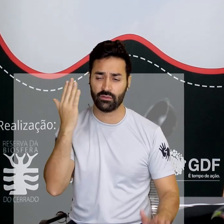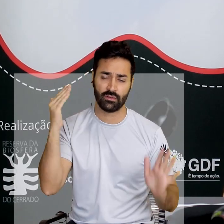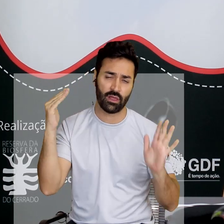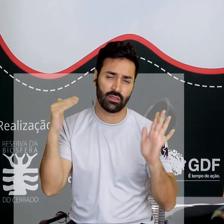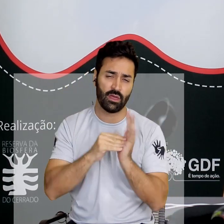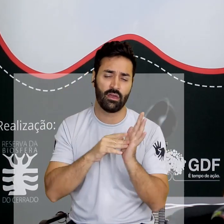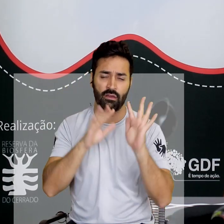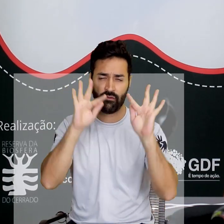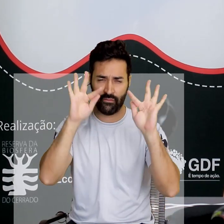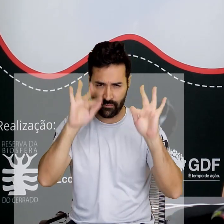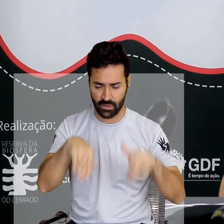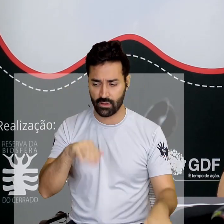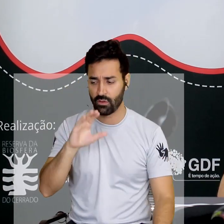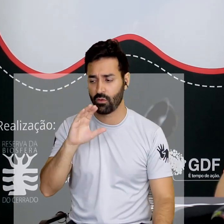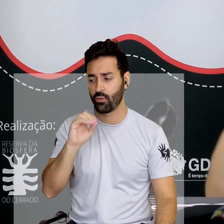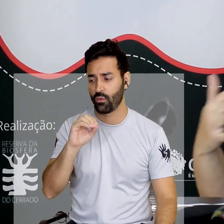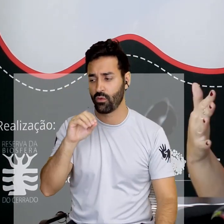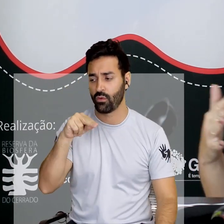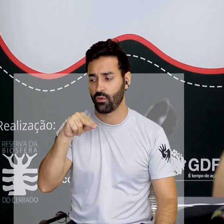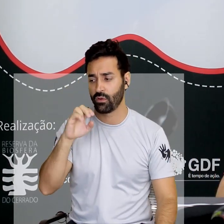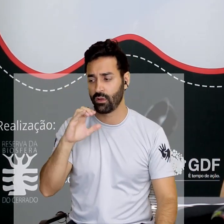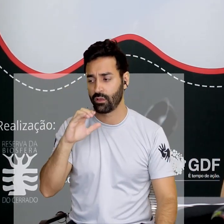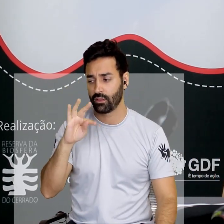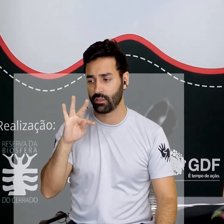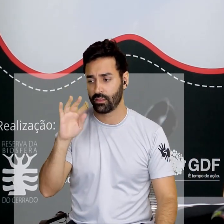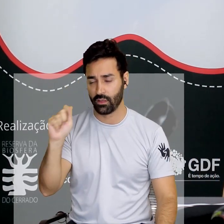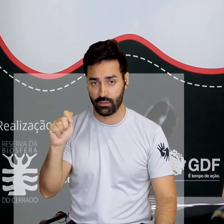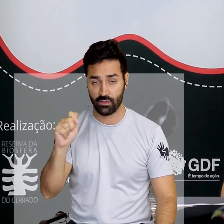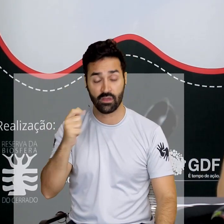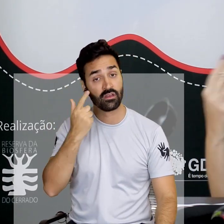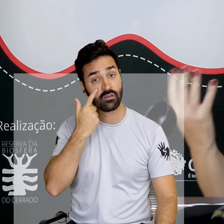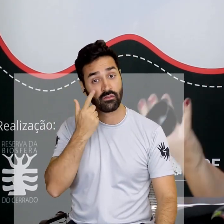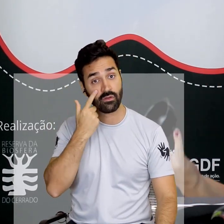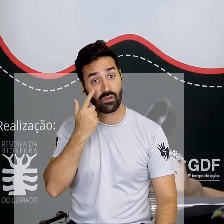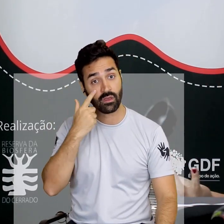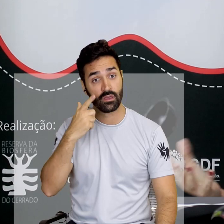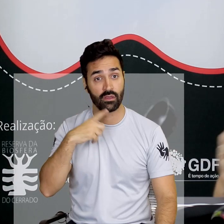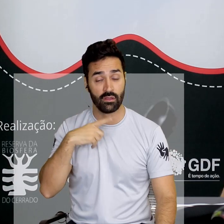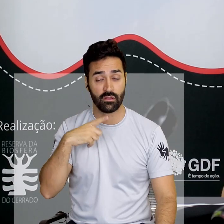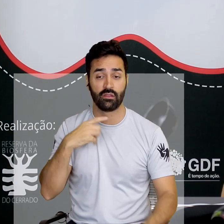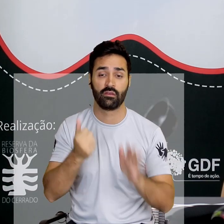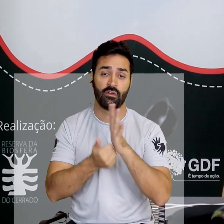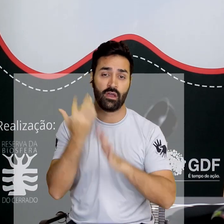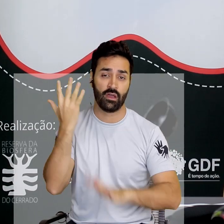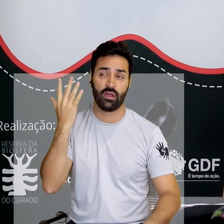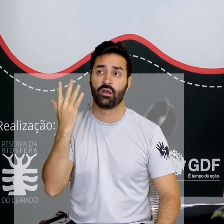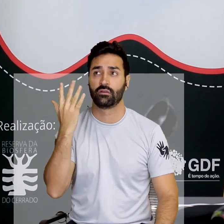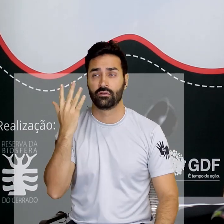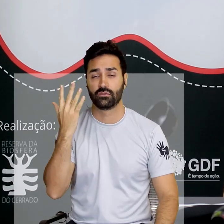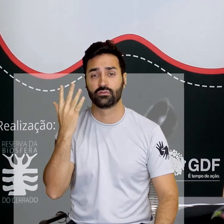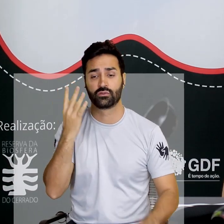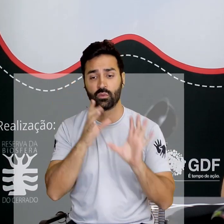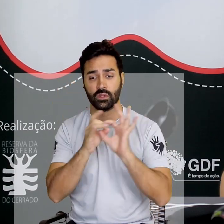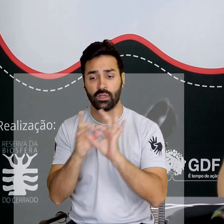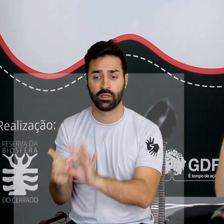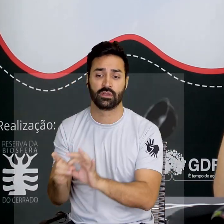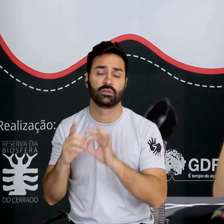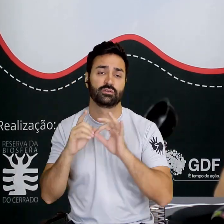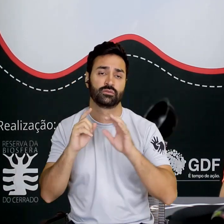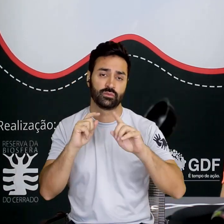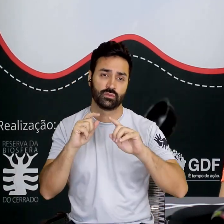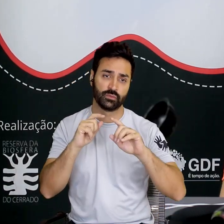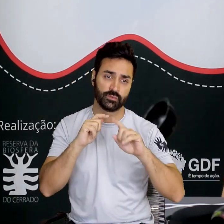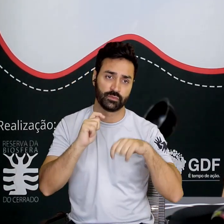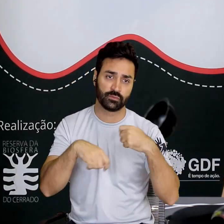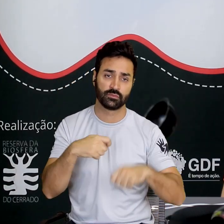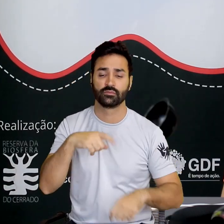do Conecta, e esses vários módulos vão trazer vários outros aspectos da língua de sinais,